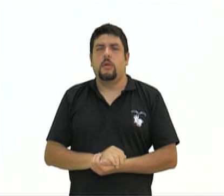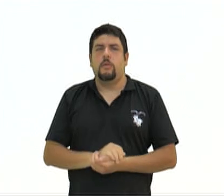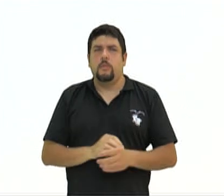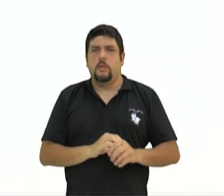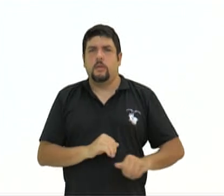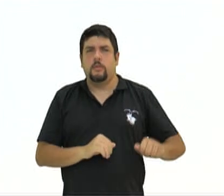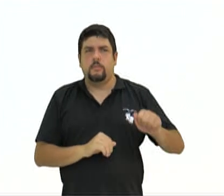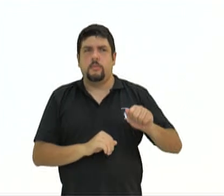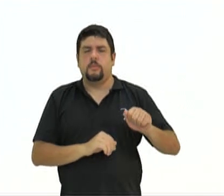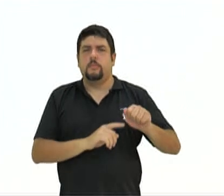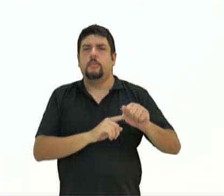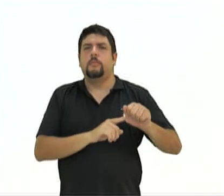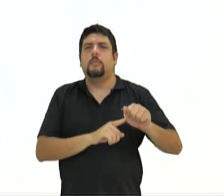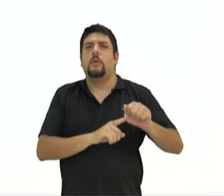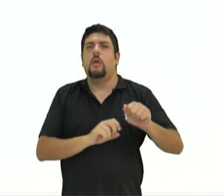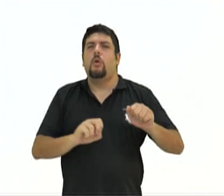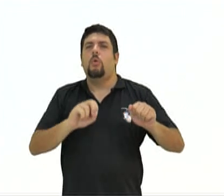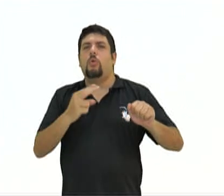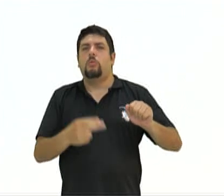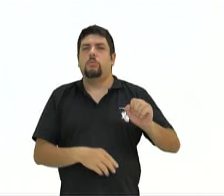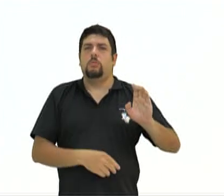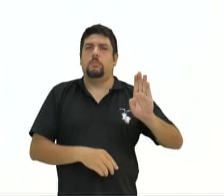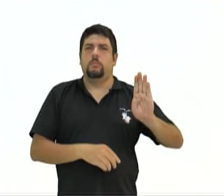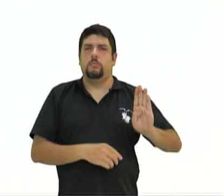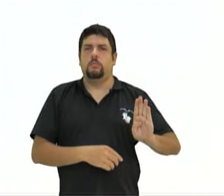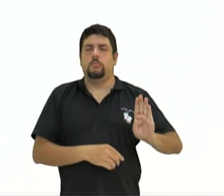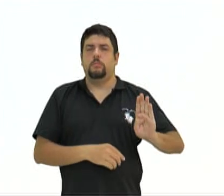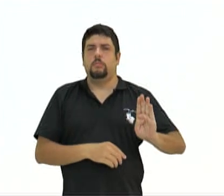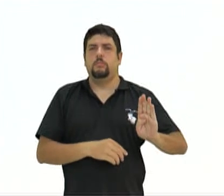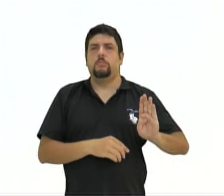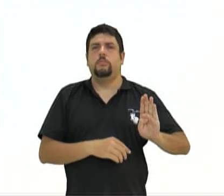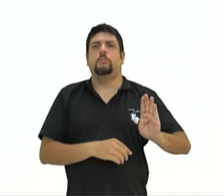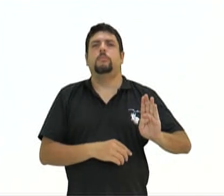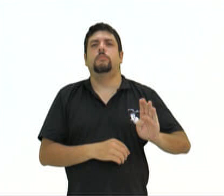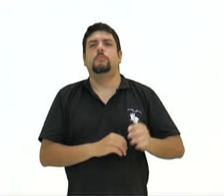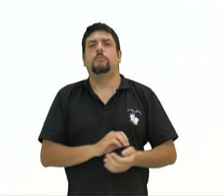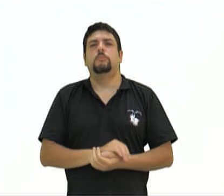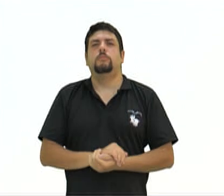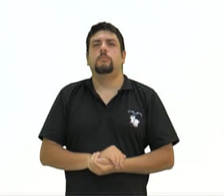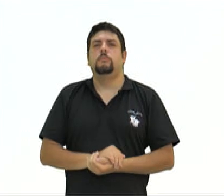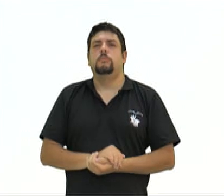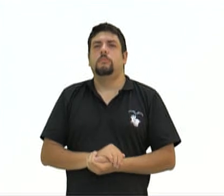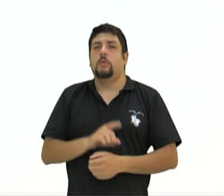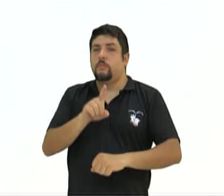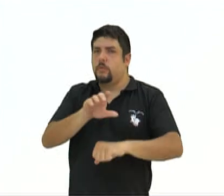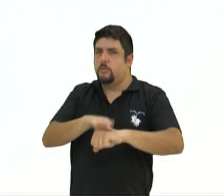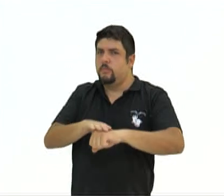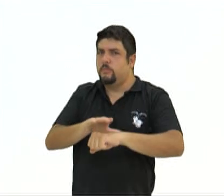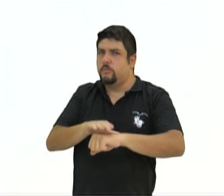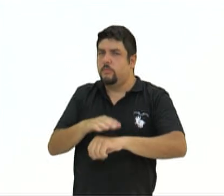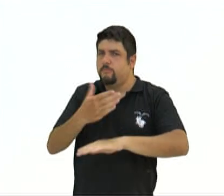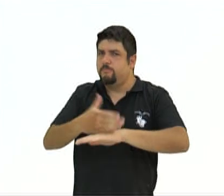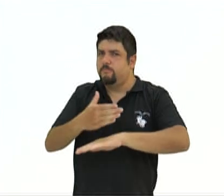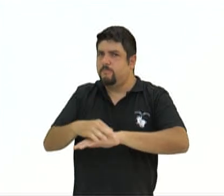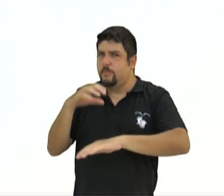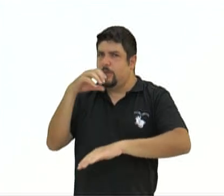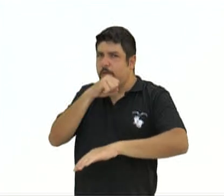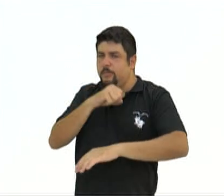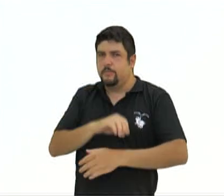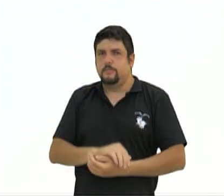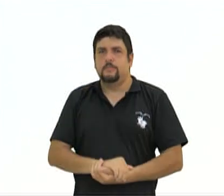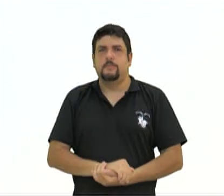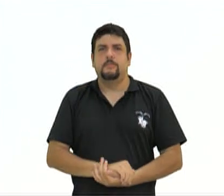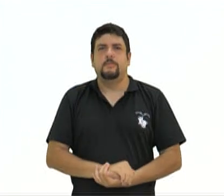de 1895 ou no dia 25 de 12 de 1887? Rapidinho, hein? Ó, já